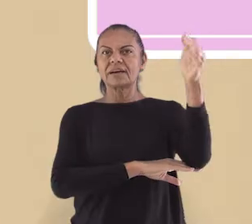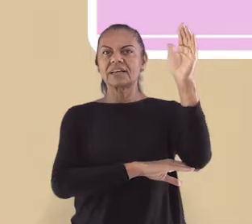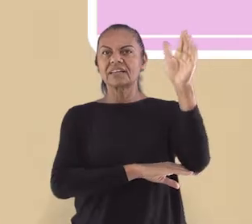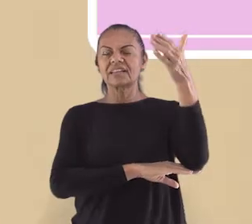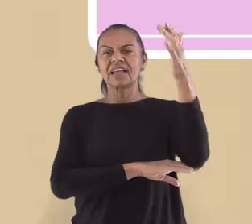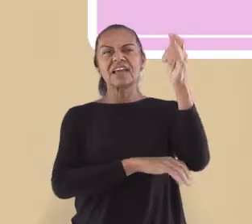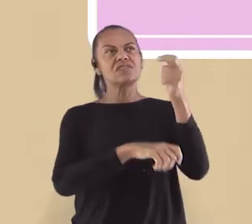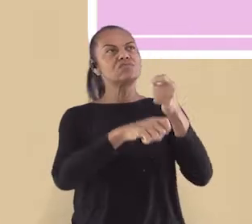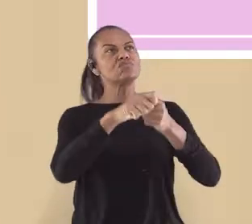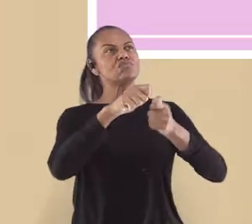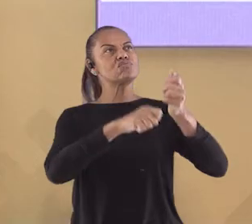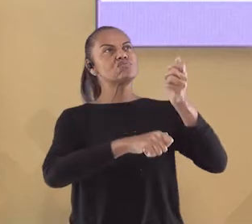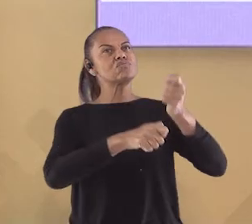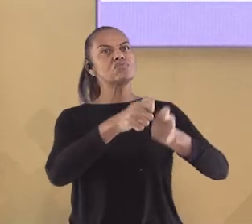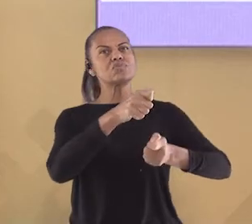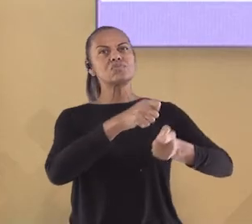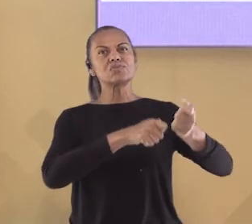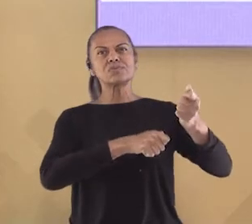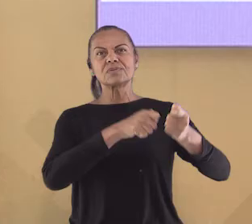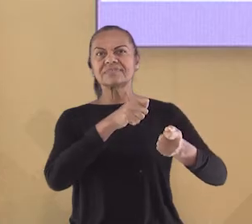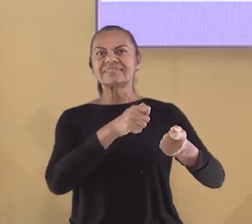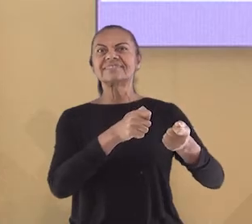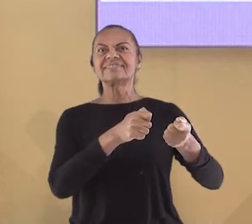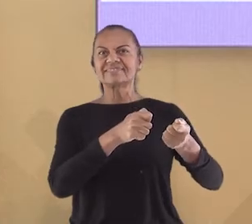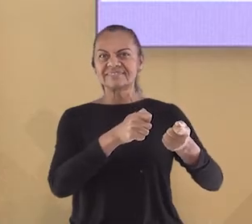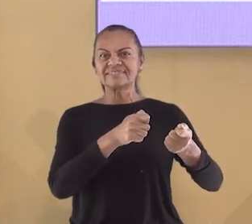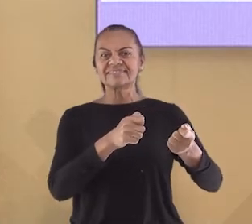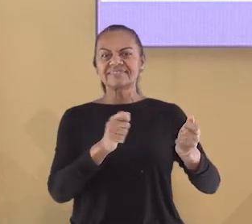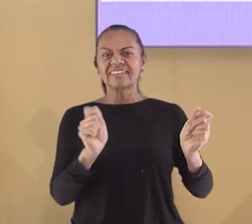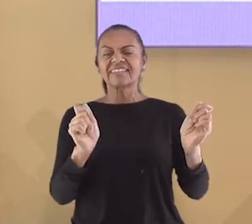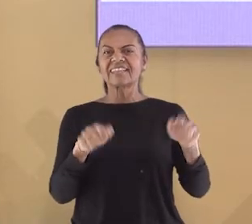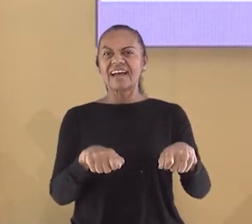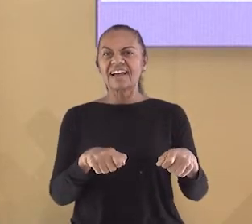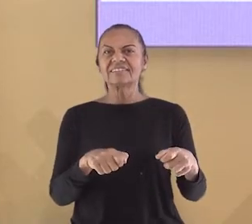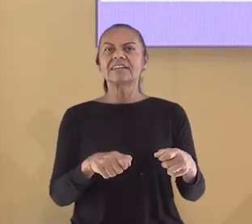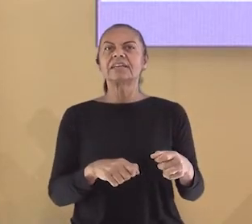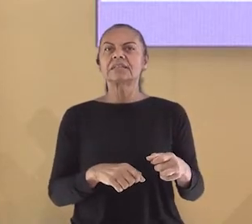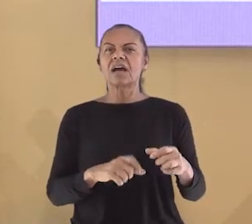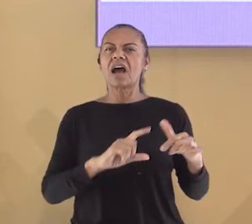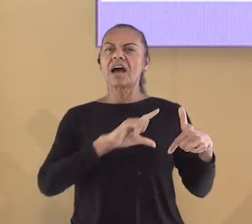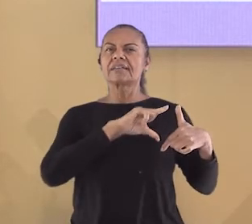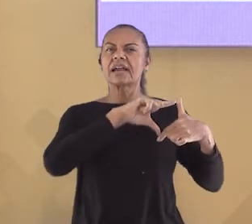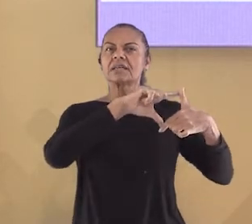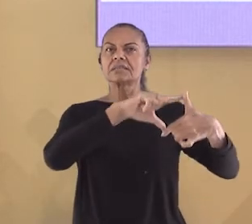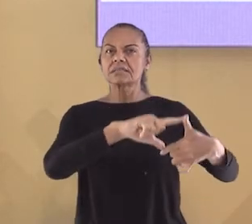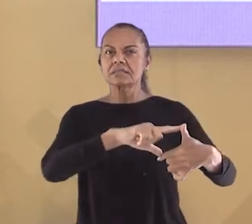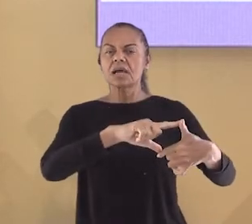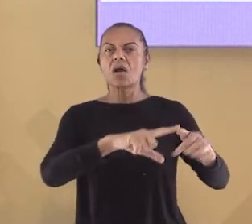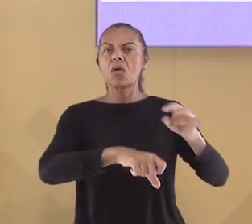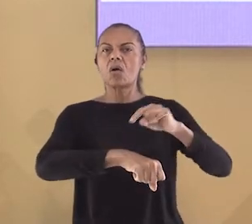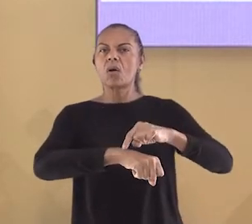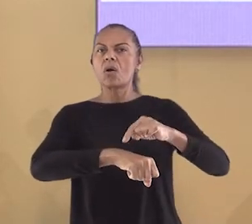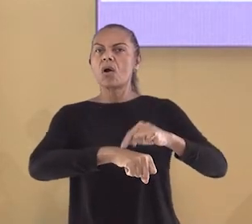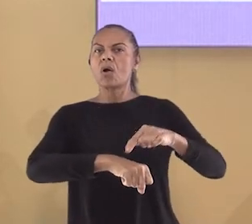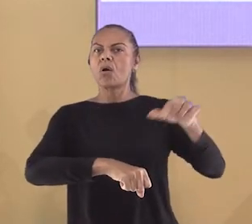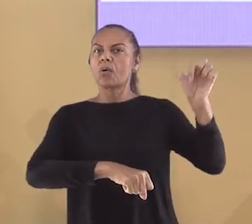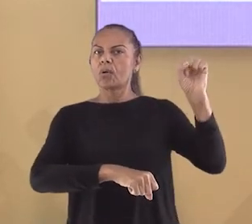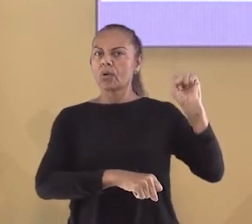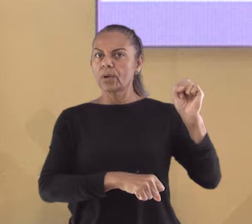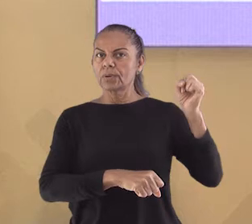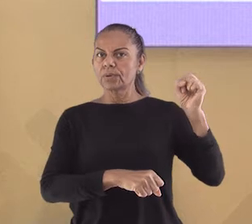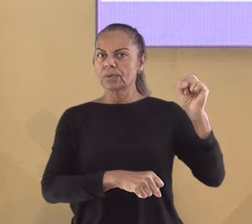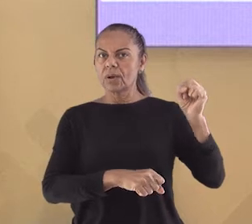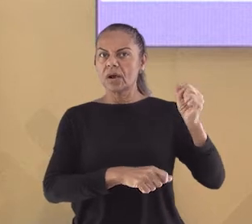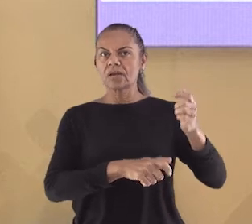do dia ou da noite, mas tradicionalmente a bandeira é hasteada às 8 horas e arriada